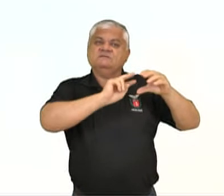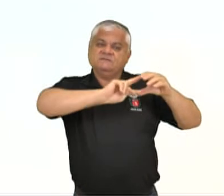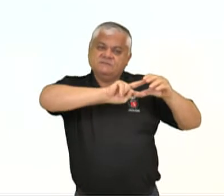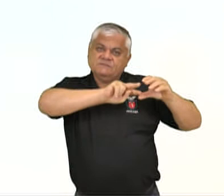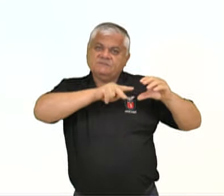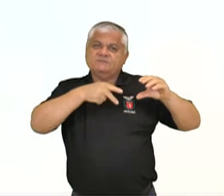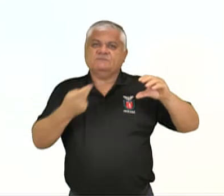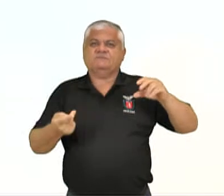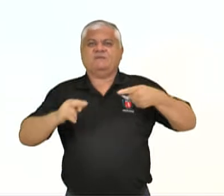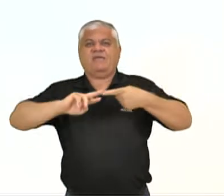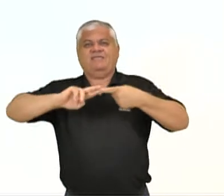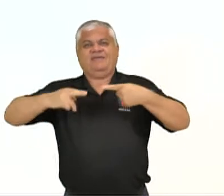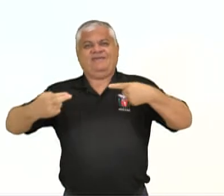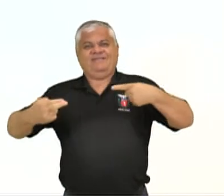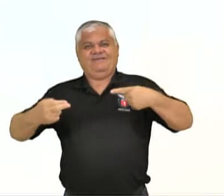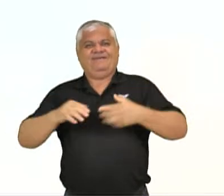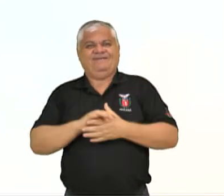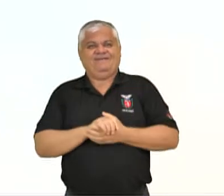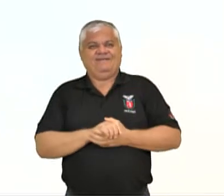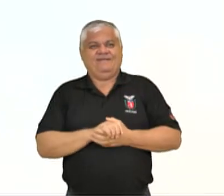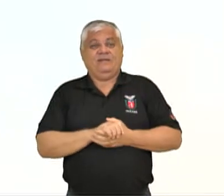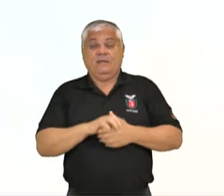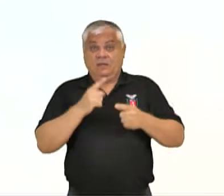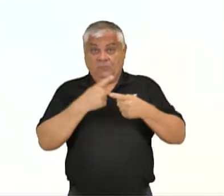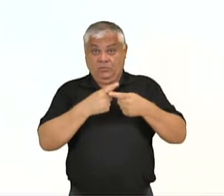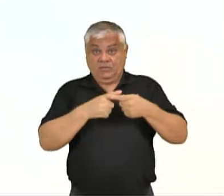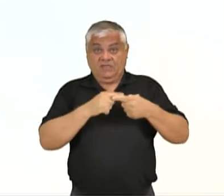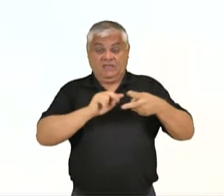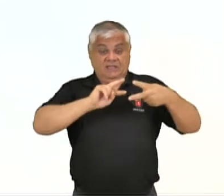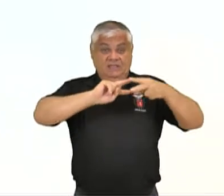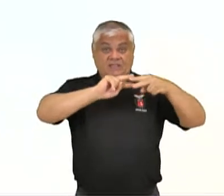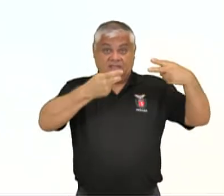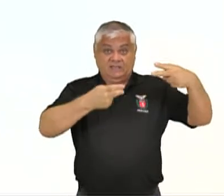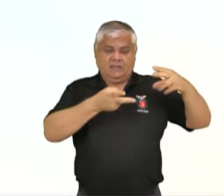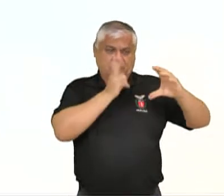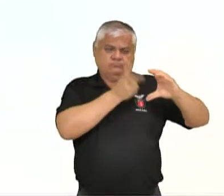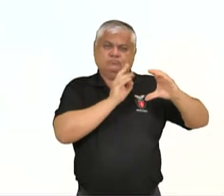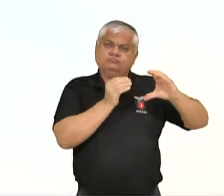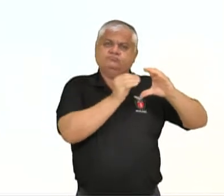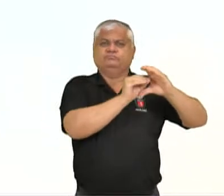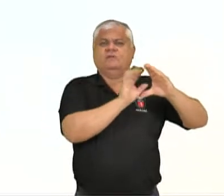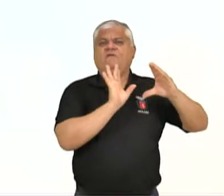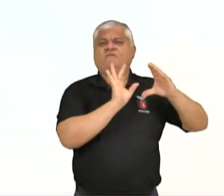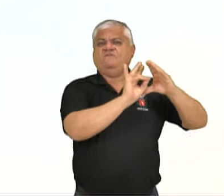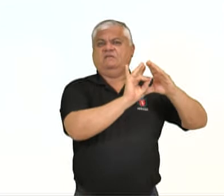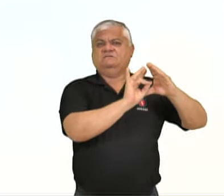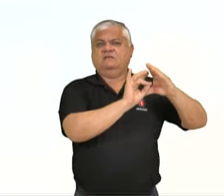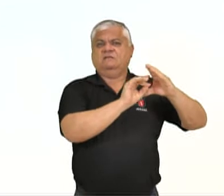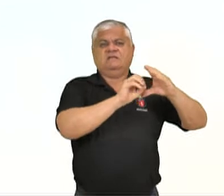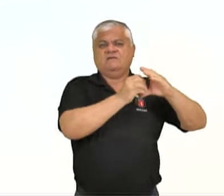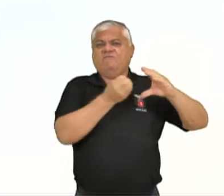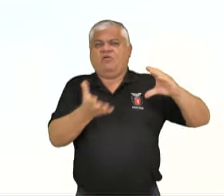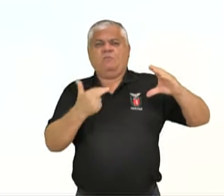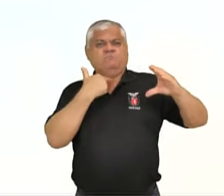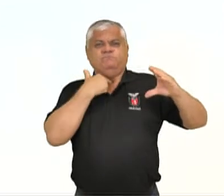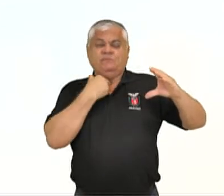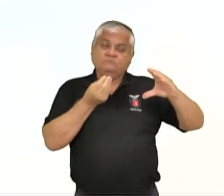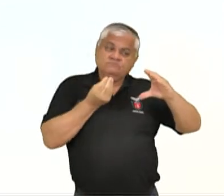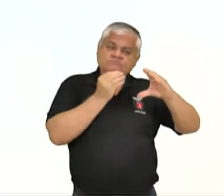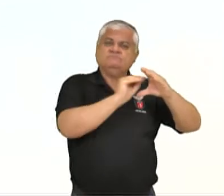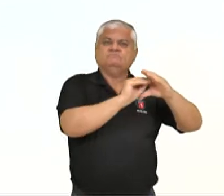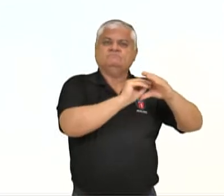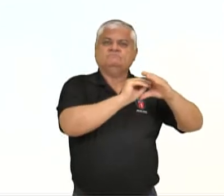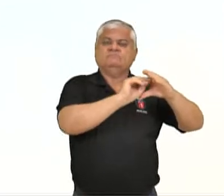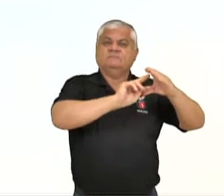em RNA. Porque por o DNA não sair do núcleo, a mensagem que eu armazenei no DNA, eu